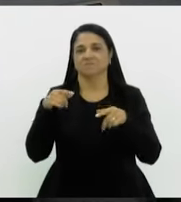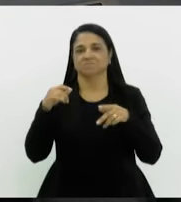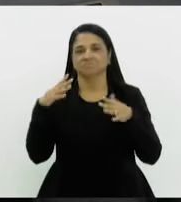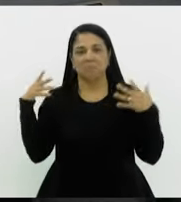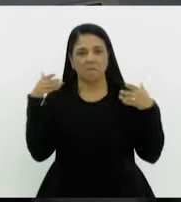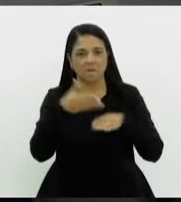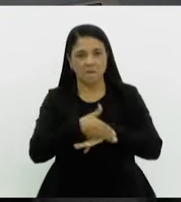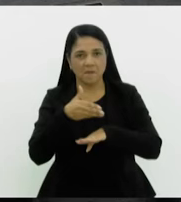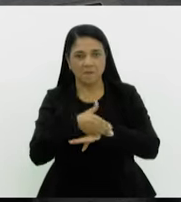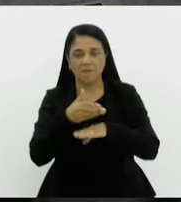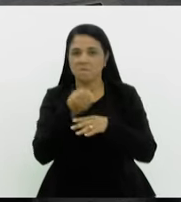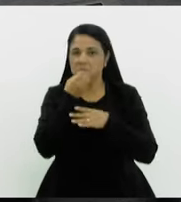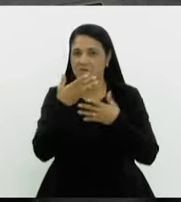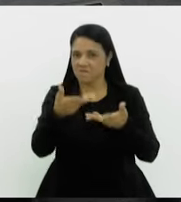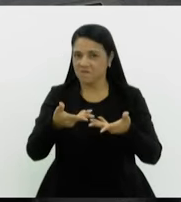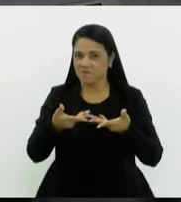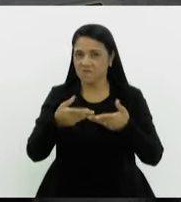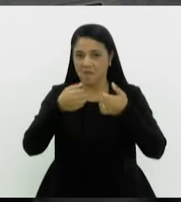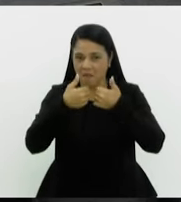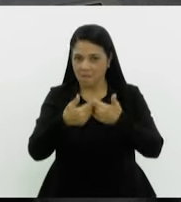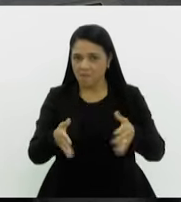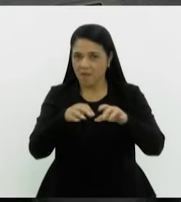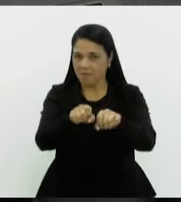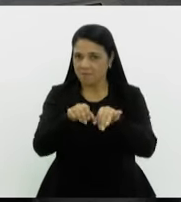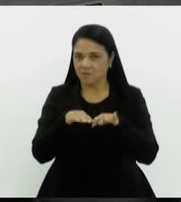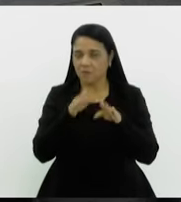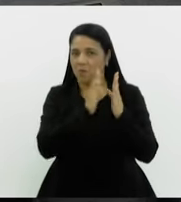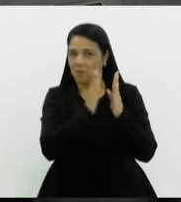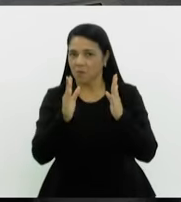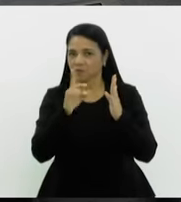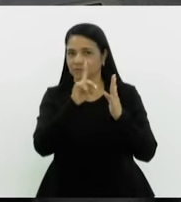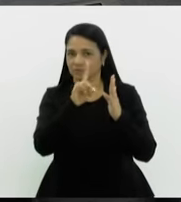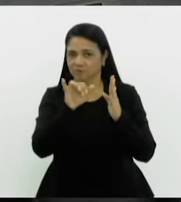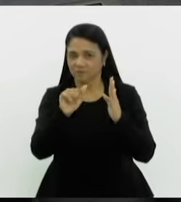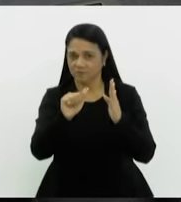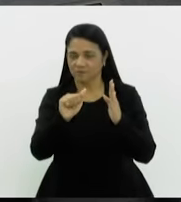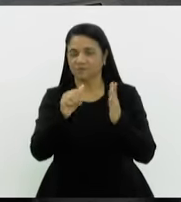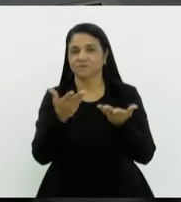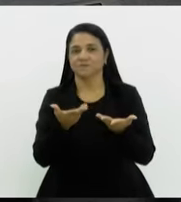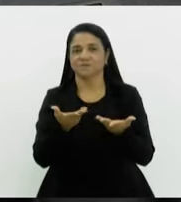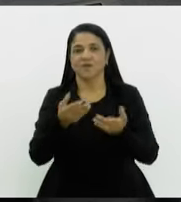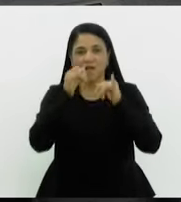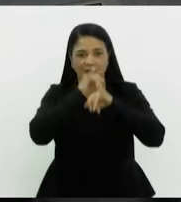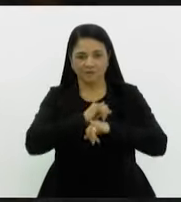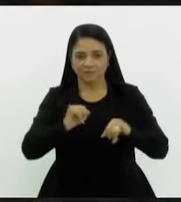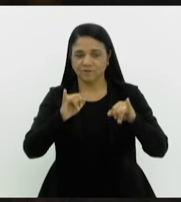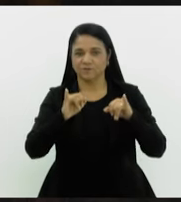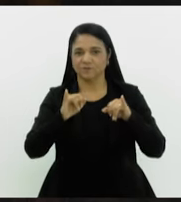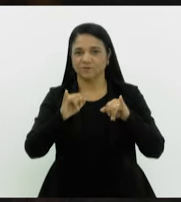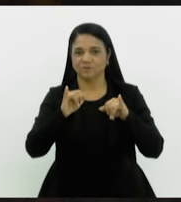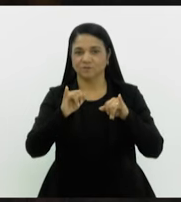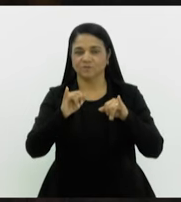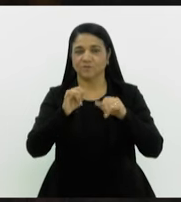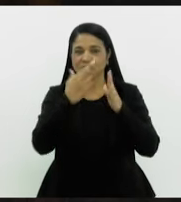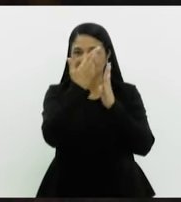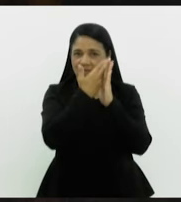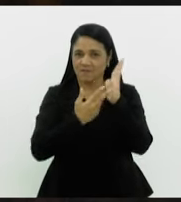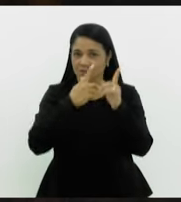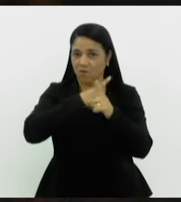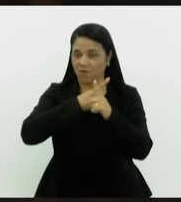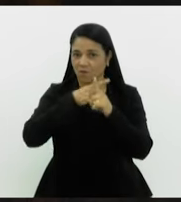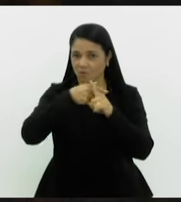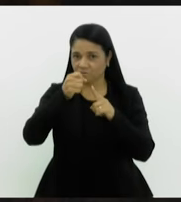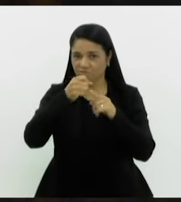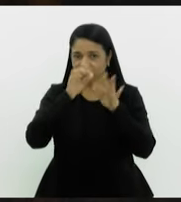Sejam todos bem-vindos, está reaberta a sessão, passa-se a ordem do dia. Anuncio, redação final,